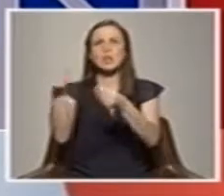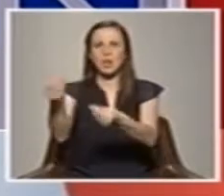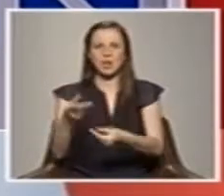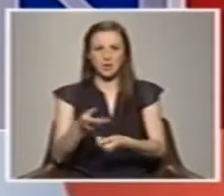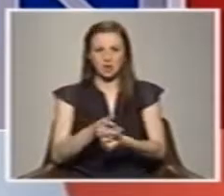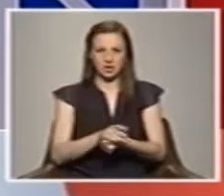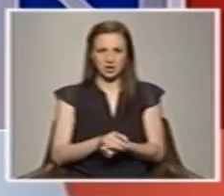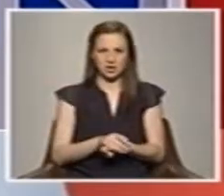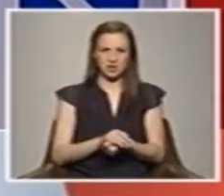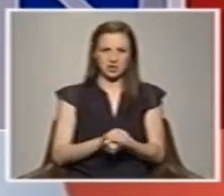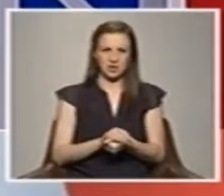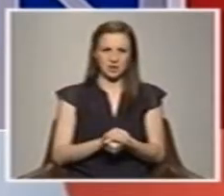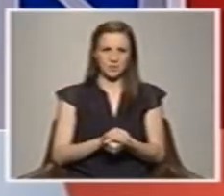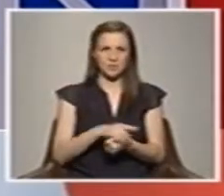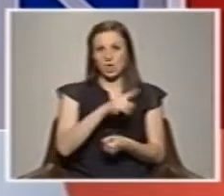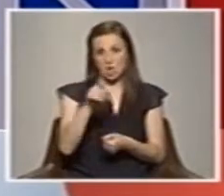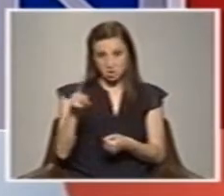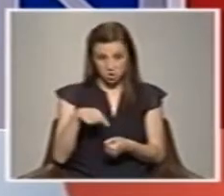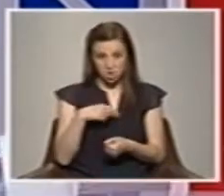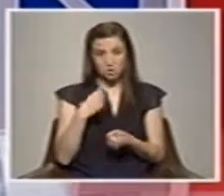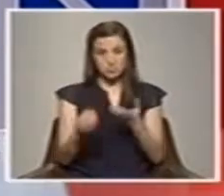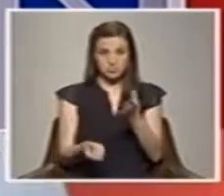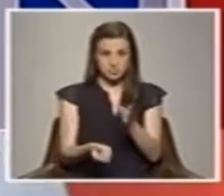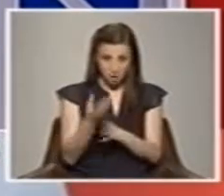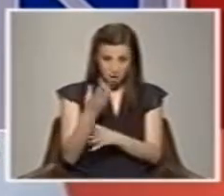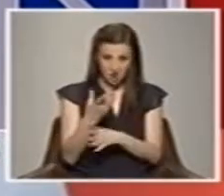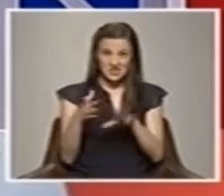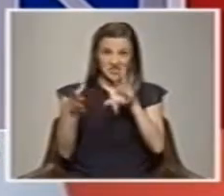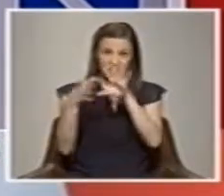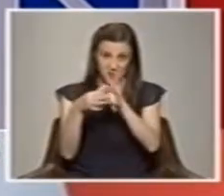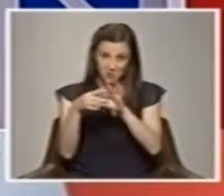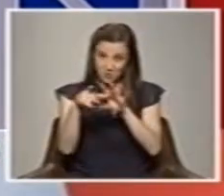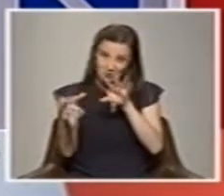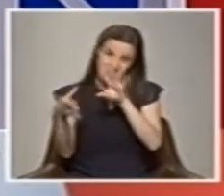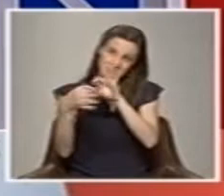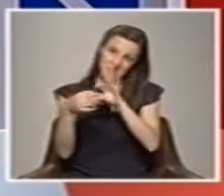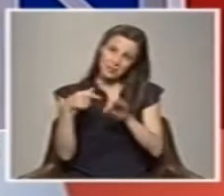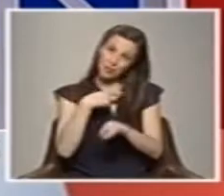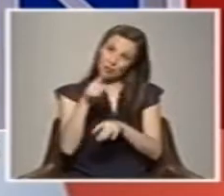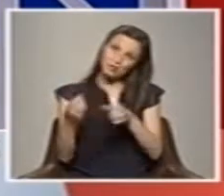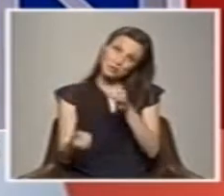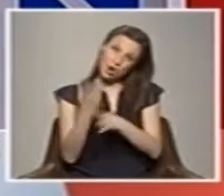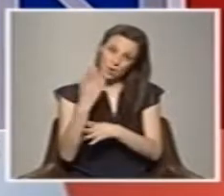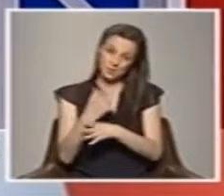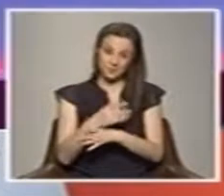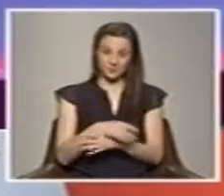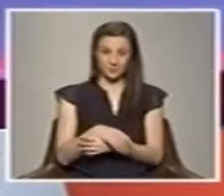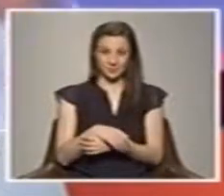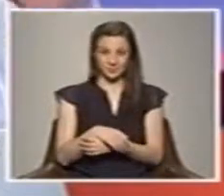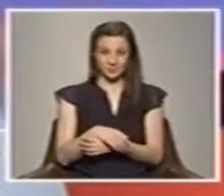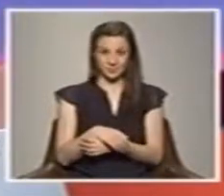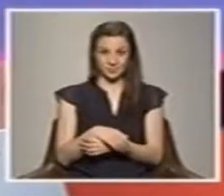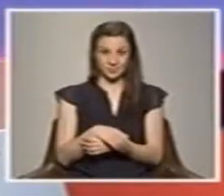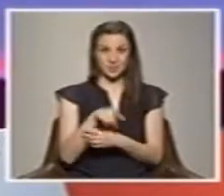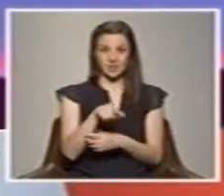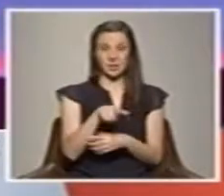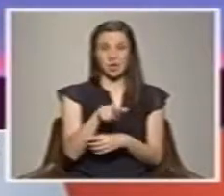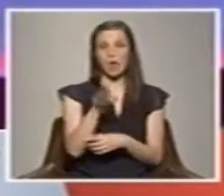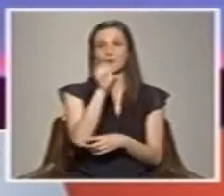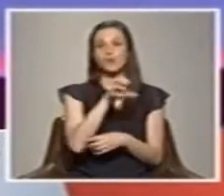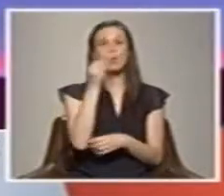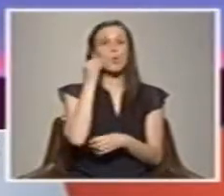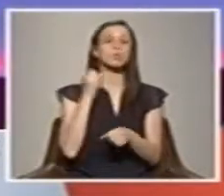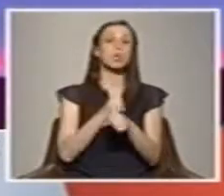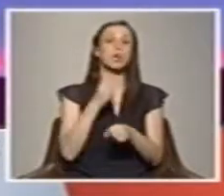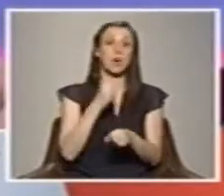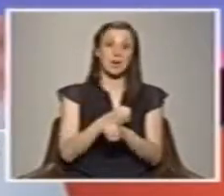elo da cadeia que pega naquela comida e a entrega a quem precisa, não é? O Movimento Zero Desperdício tem um modus operandi que é aquele que eu lhe expliquei. Nós